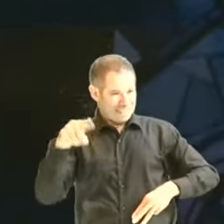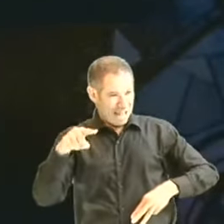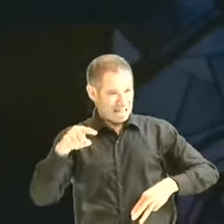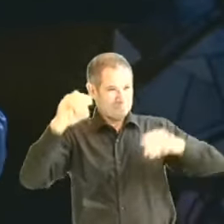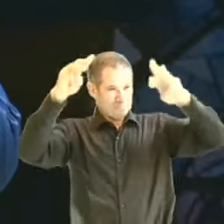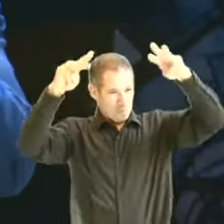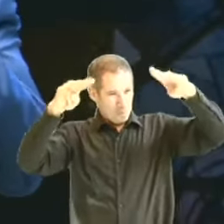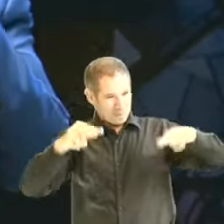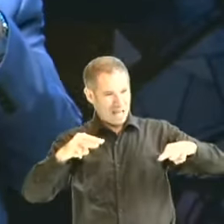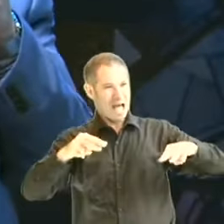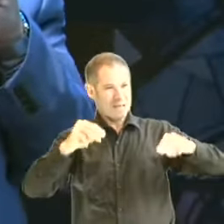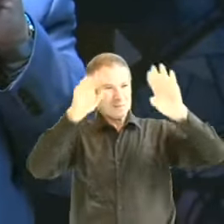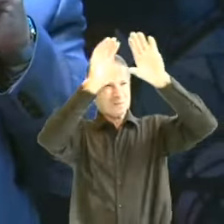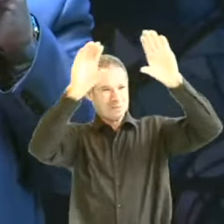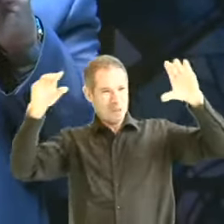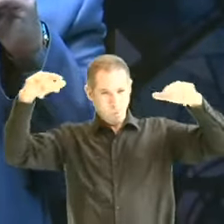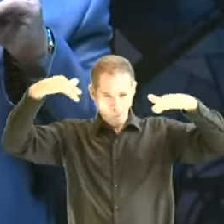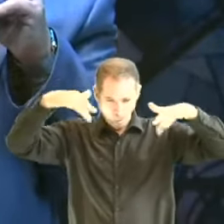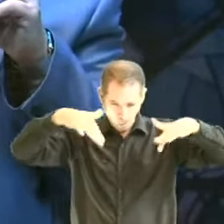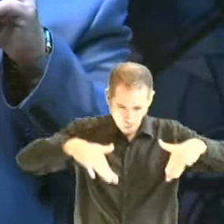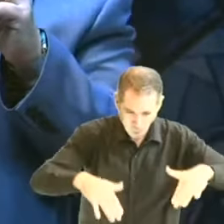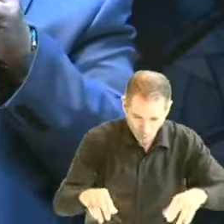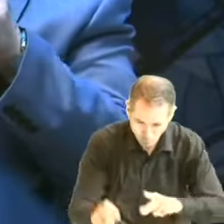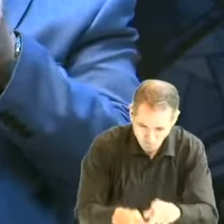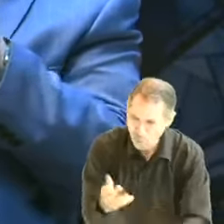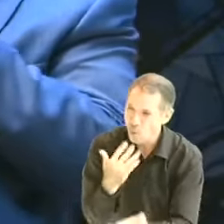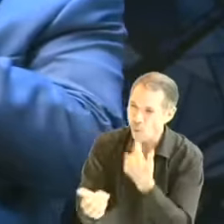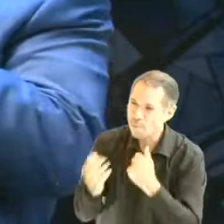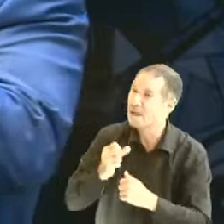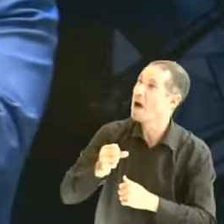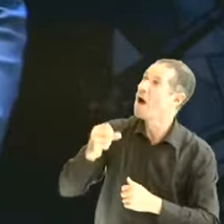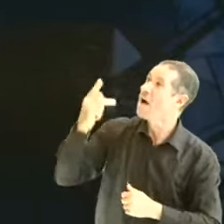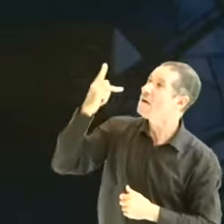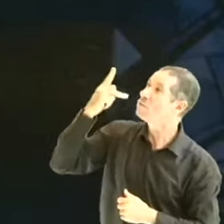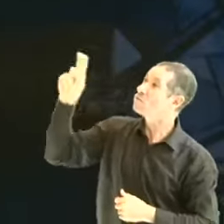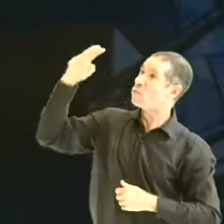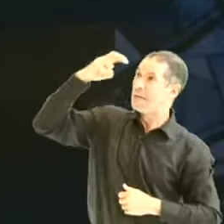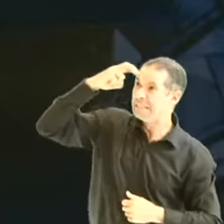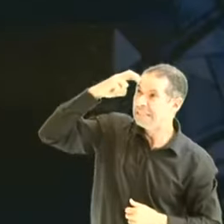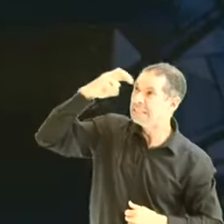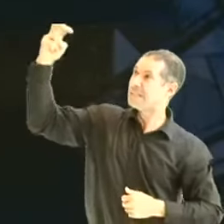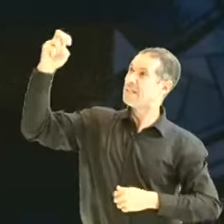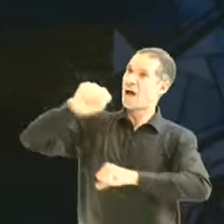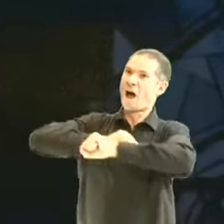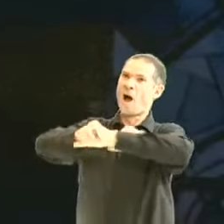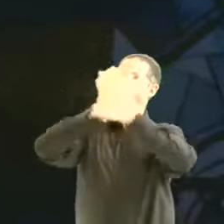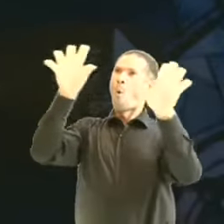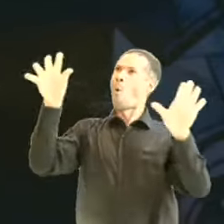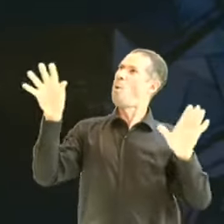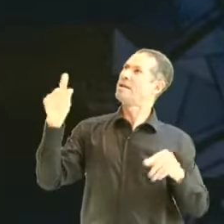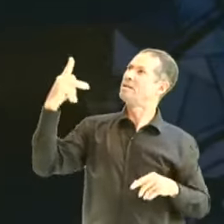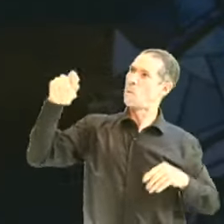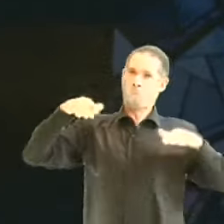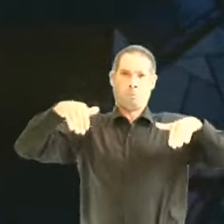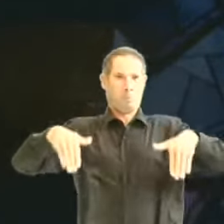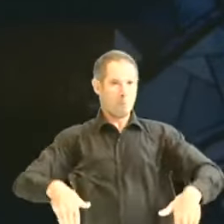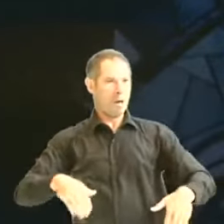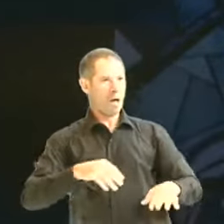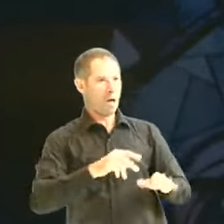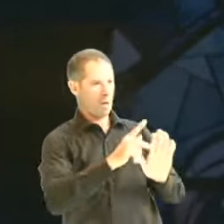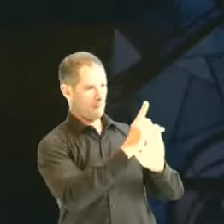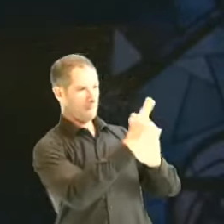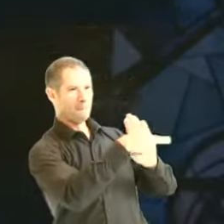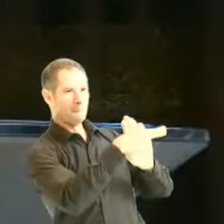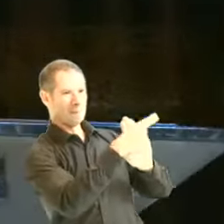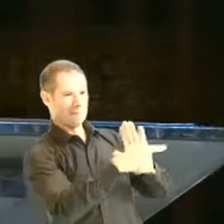E Deus, na sua sabedoria, na sua glória, na sua majestade, Ele tinha um plano tão tremendo para